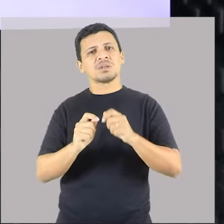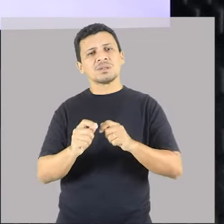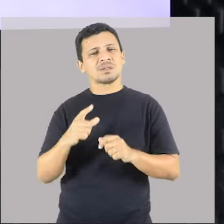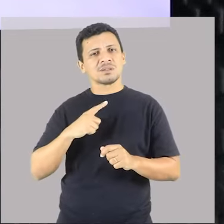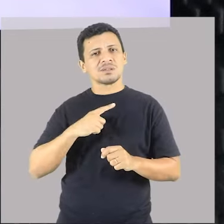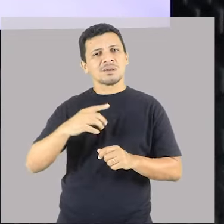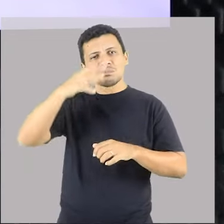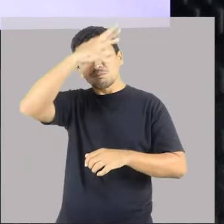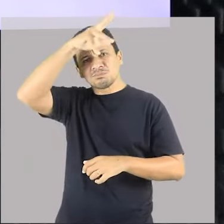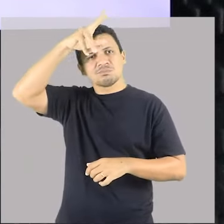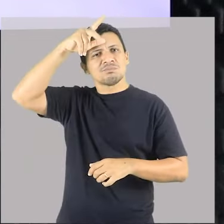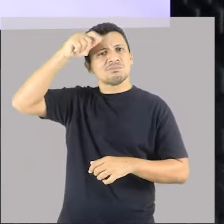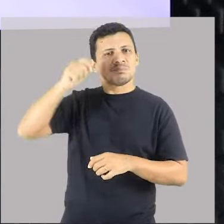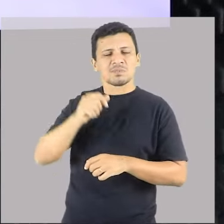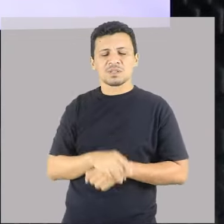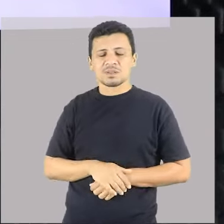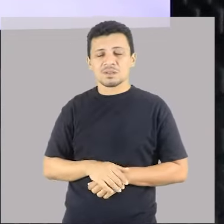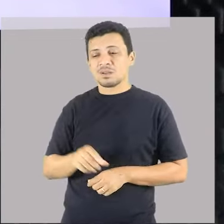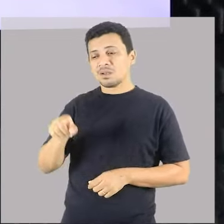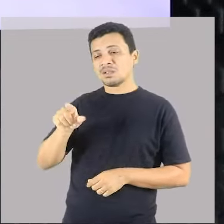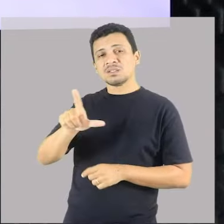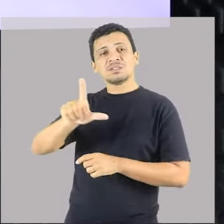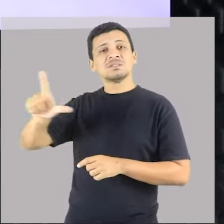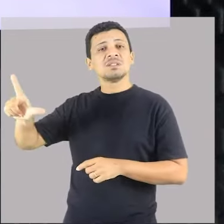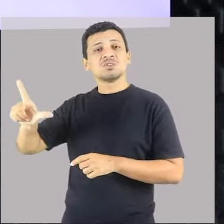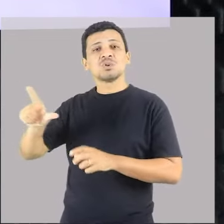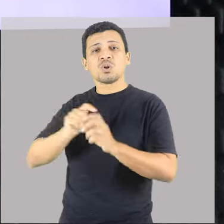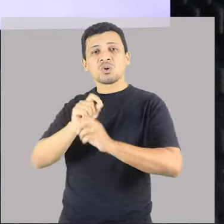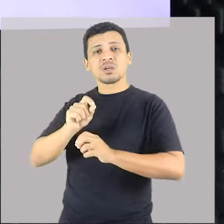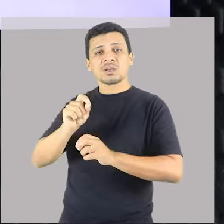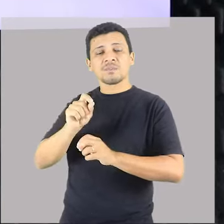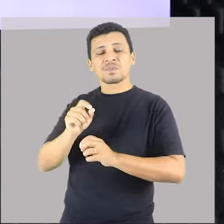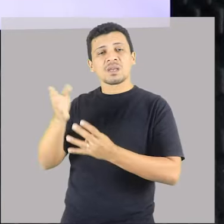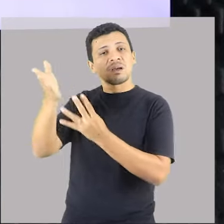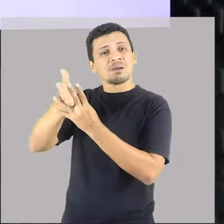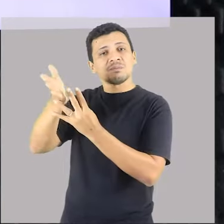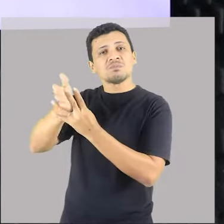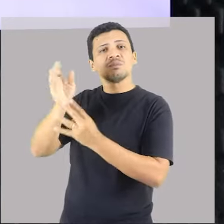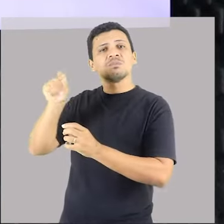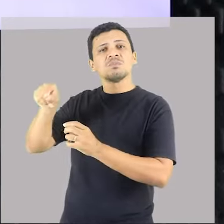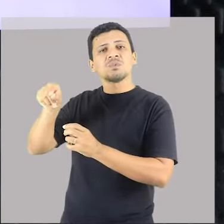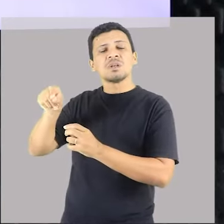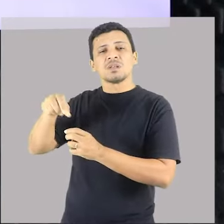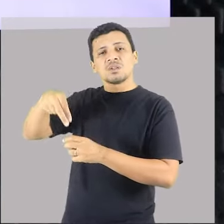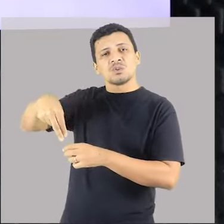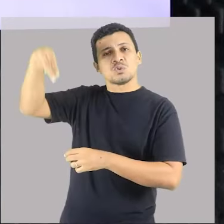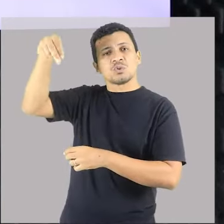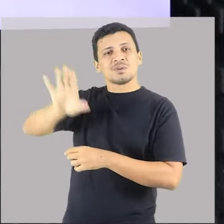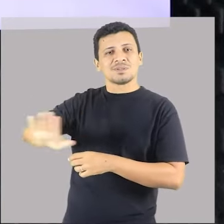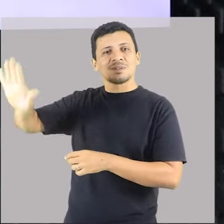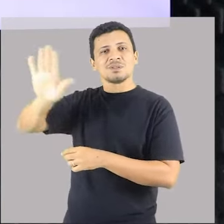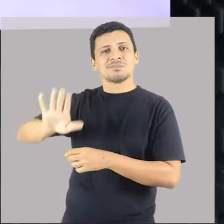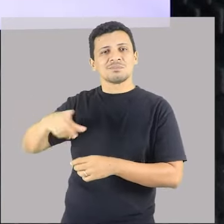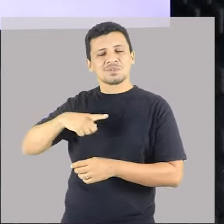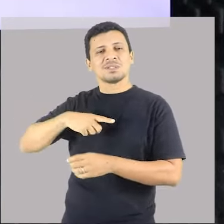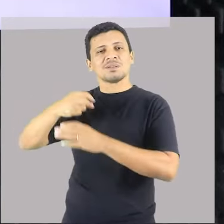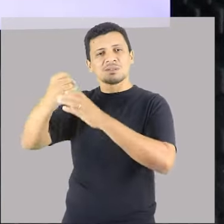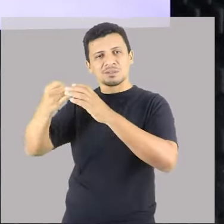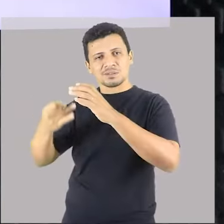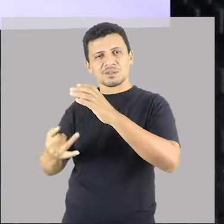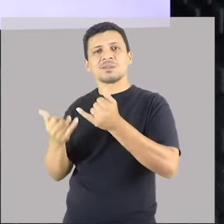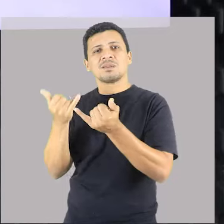já a parte leste do território essa vai estar na região Nordeste pois essa região tem características né mais